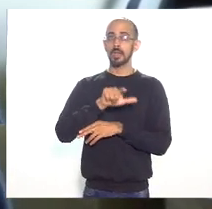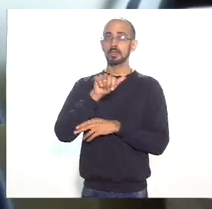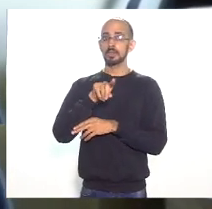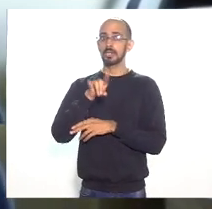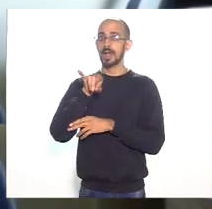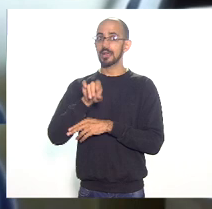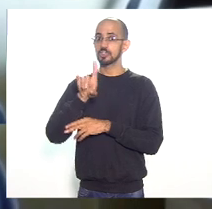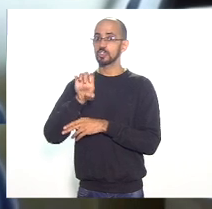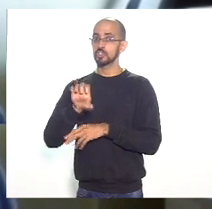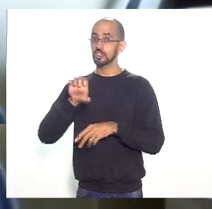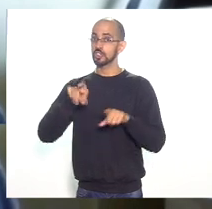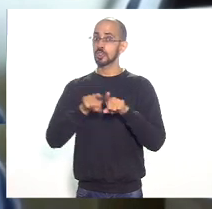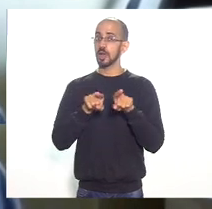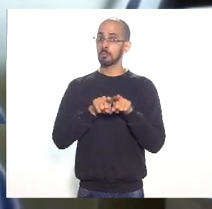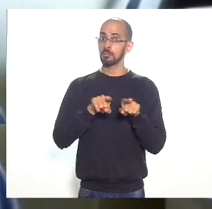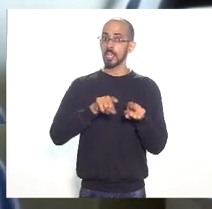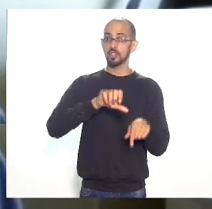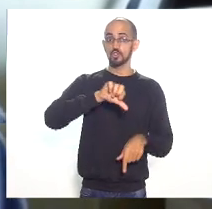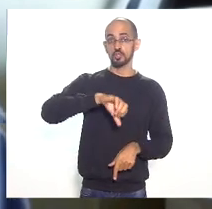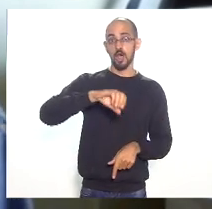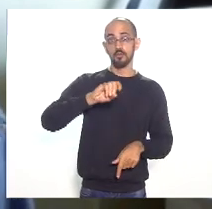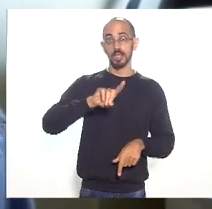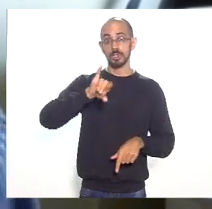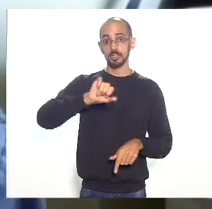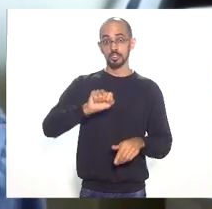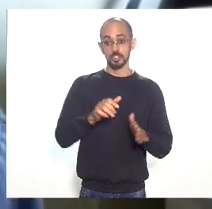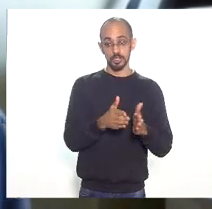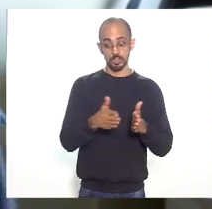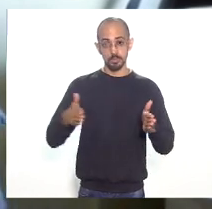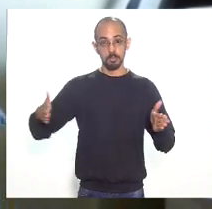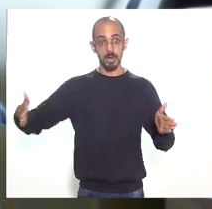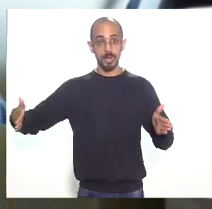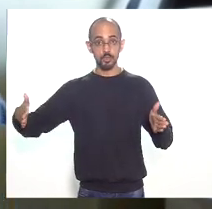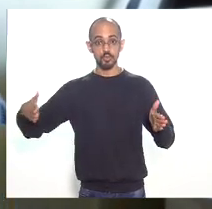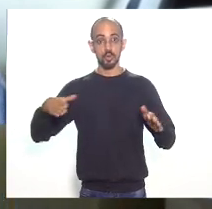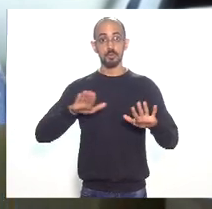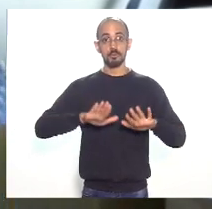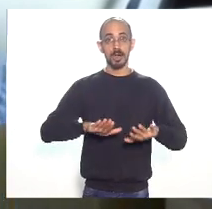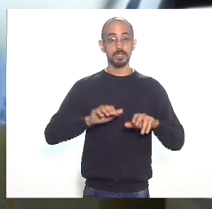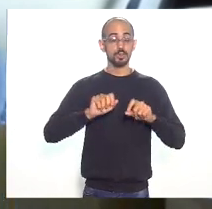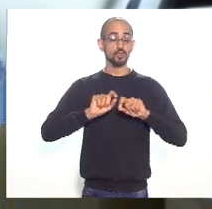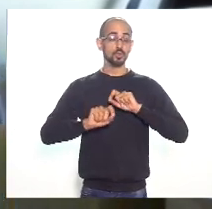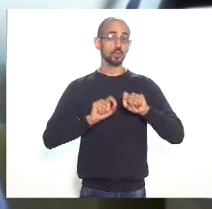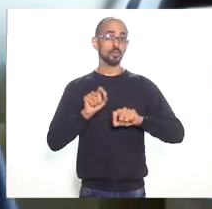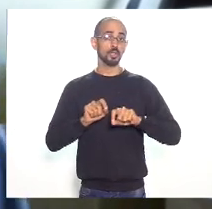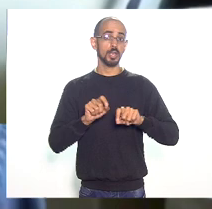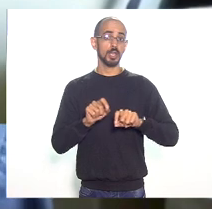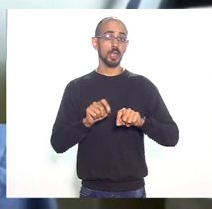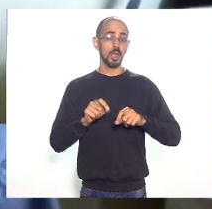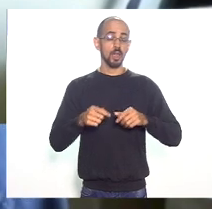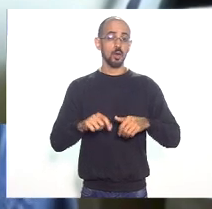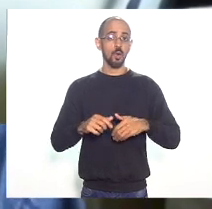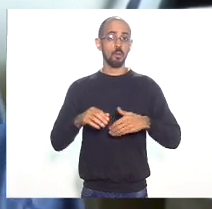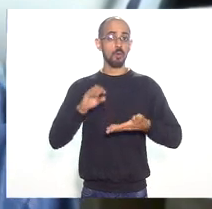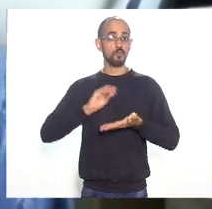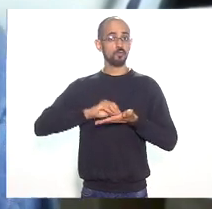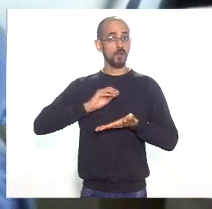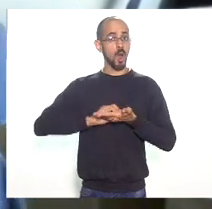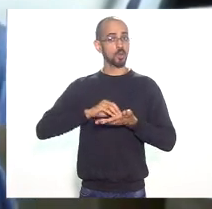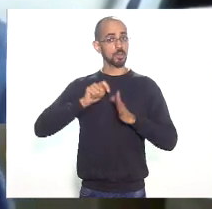noventena. Todos os dois. Mas como estamos longe do final do ano, nesse caso